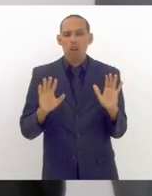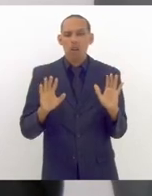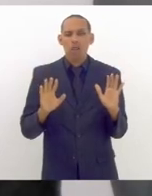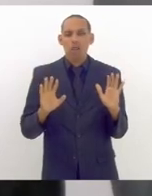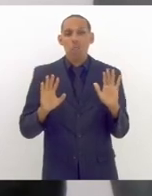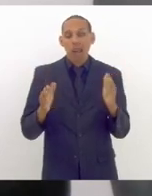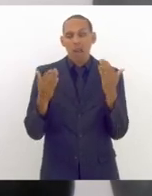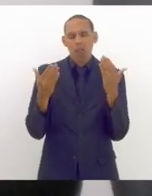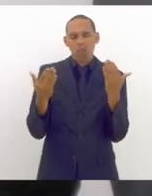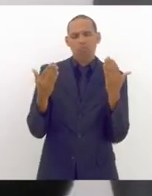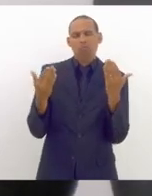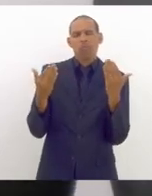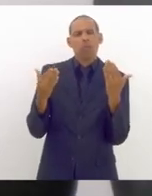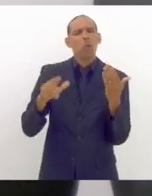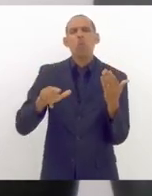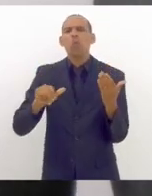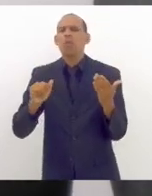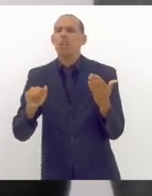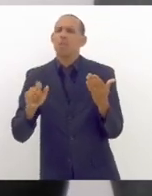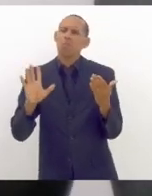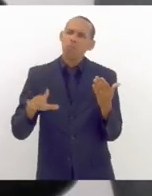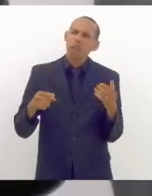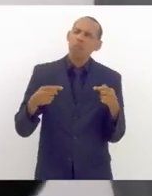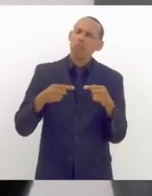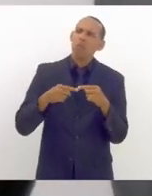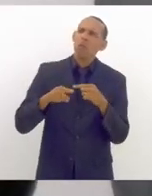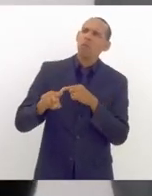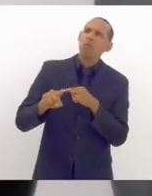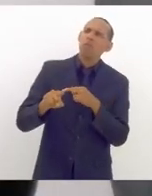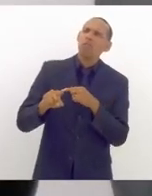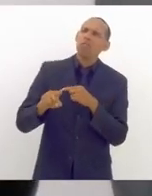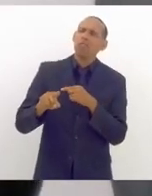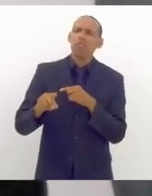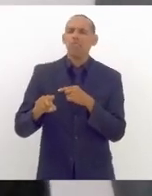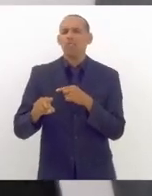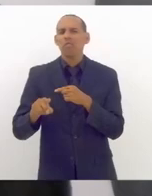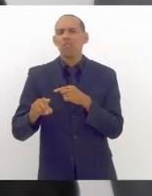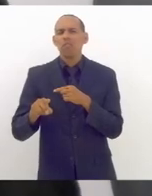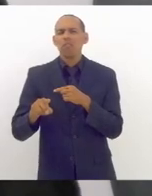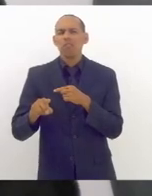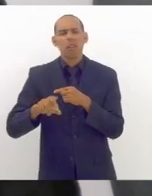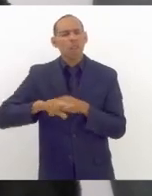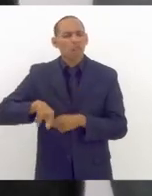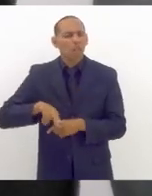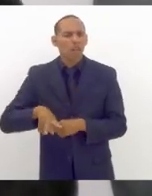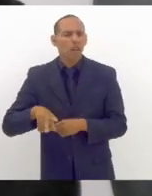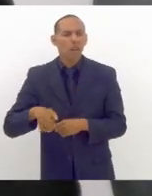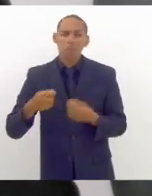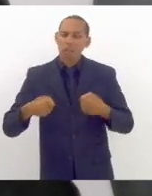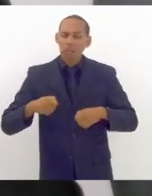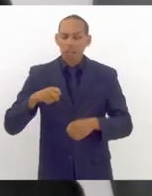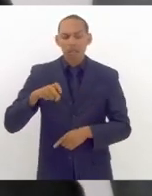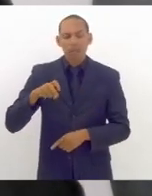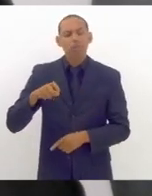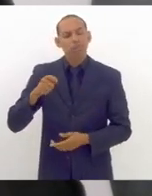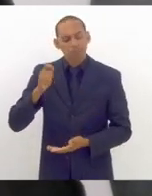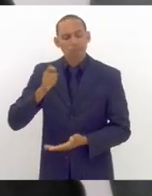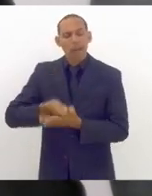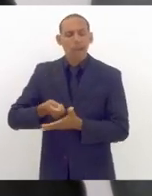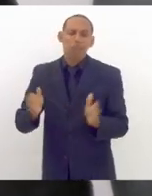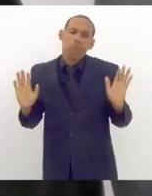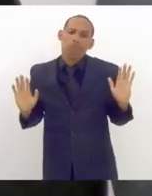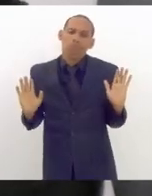levantada Será que isso não é plausível se não for a gente vai ter que sentar e pagar a conta